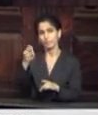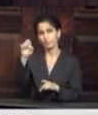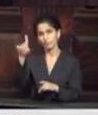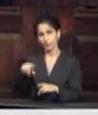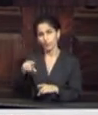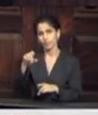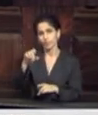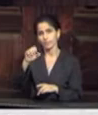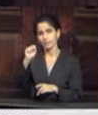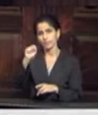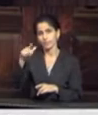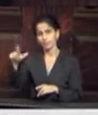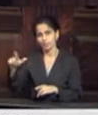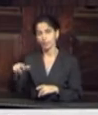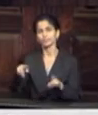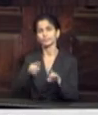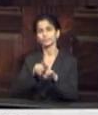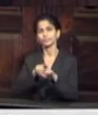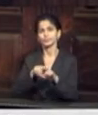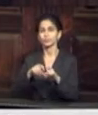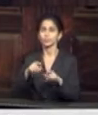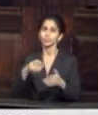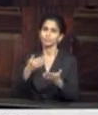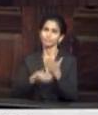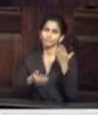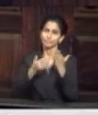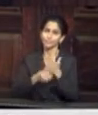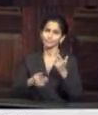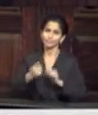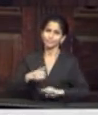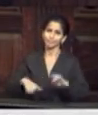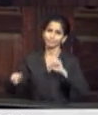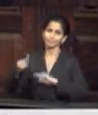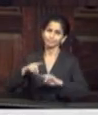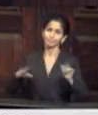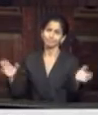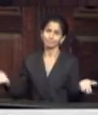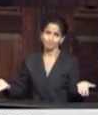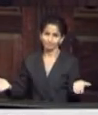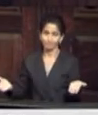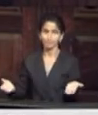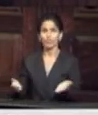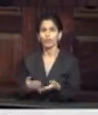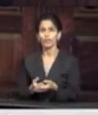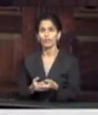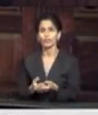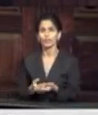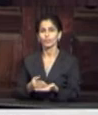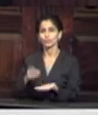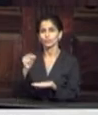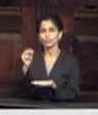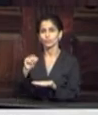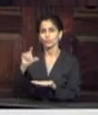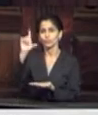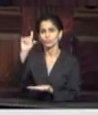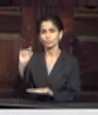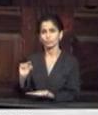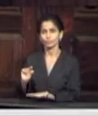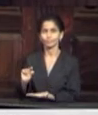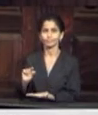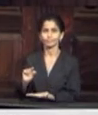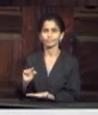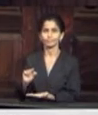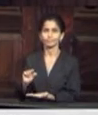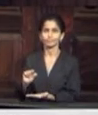petrolíferas internacionais e a perda de controle por parte da União da gestão dessa produção, esses recursos